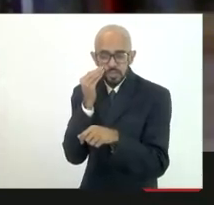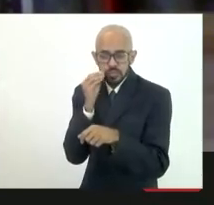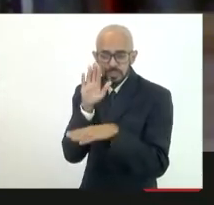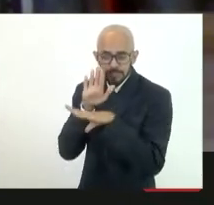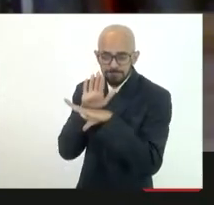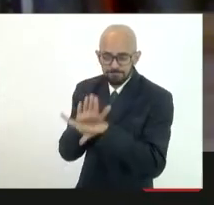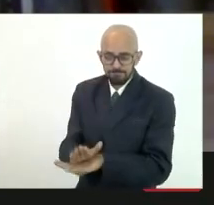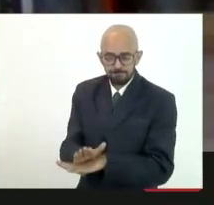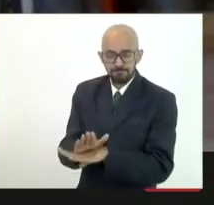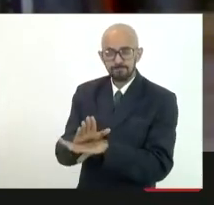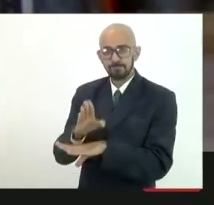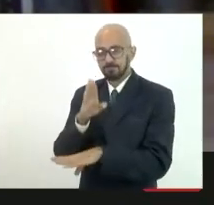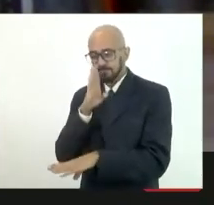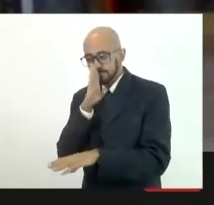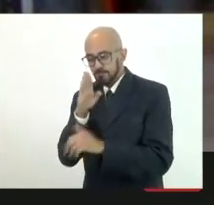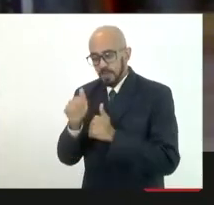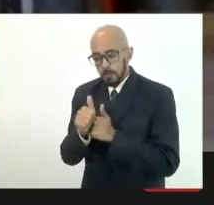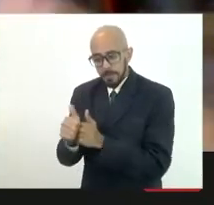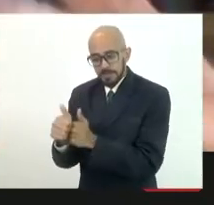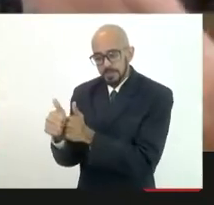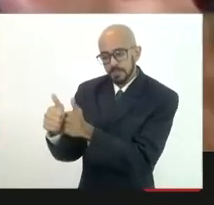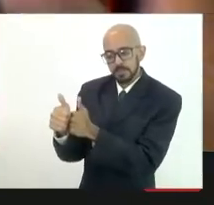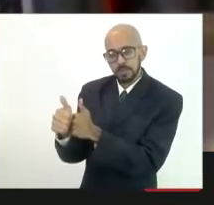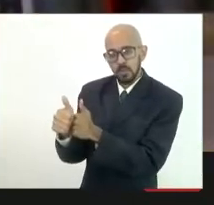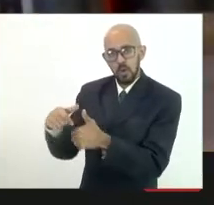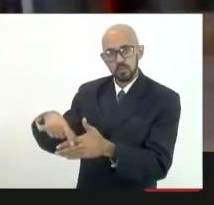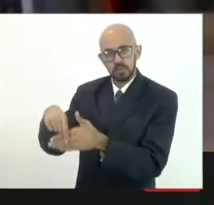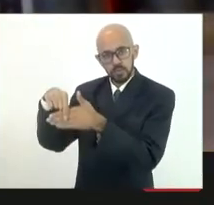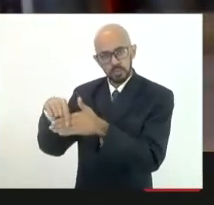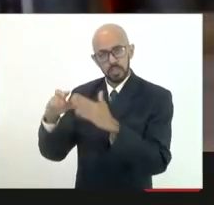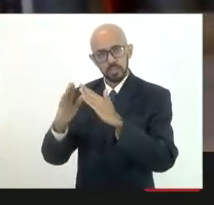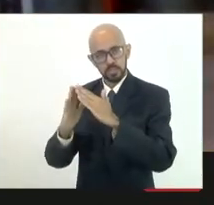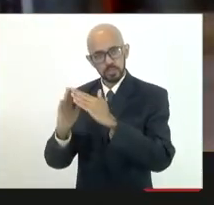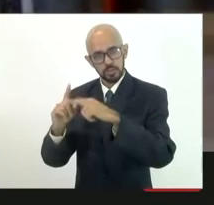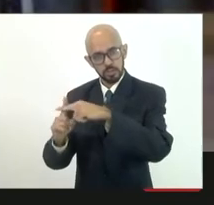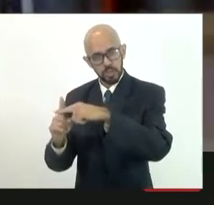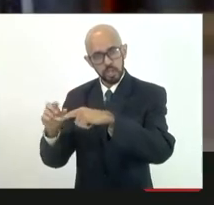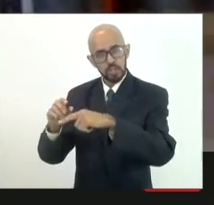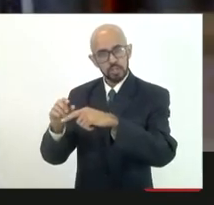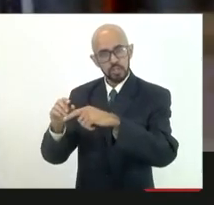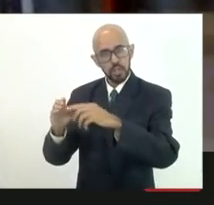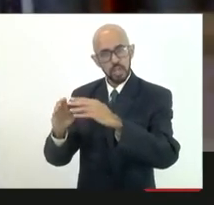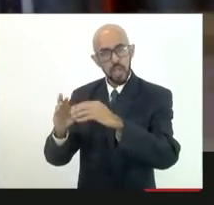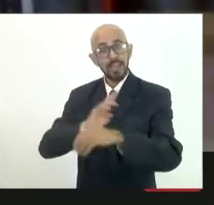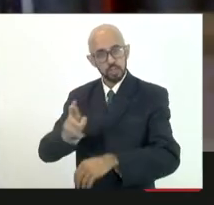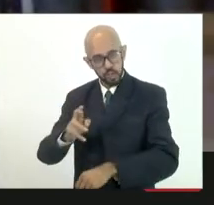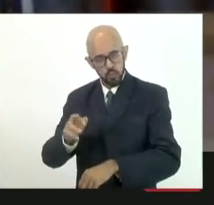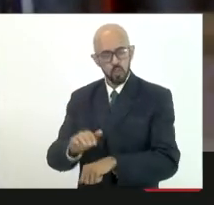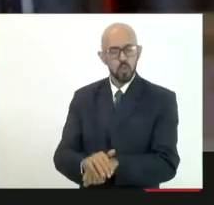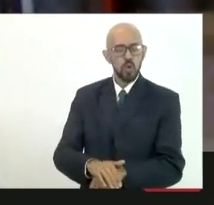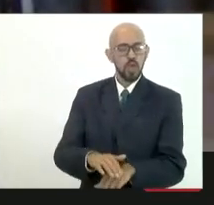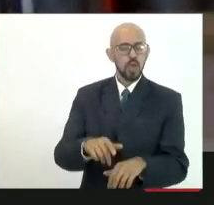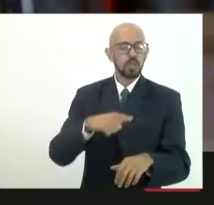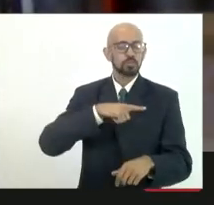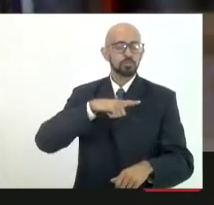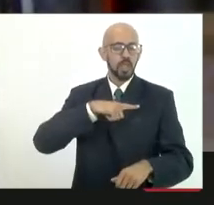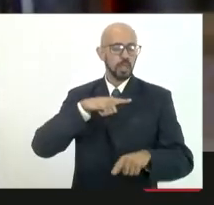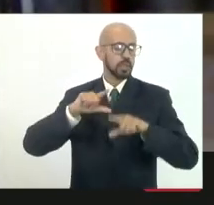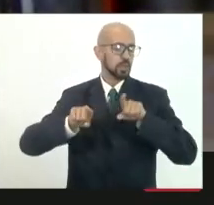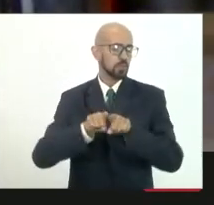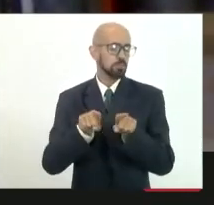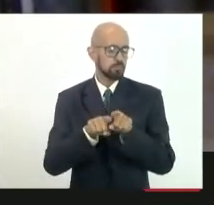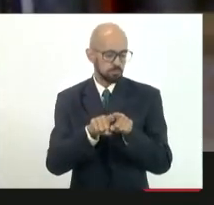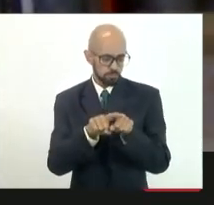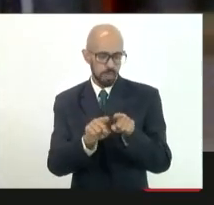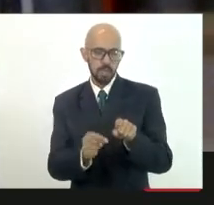silenciamento ou de perseguição religiosa. Já foi dito aqui a questão do monitoramento de casos e dados, tem previsão